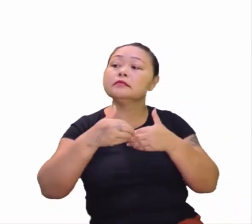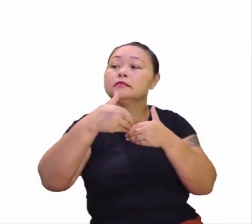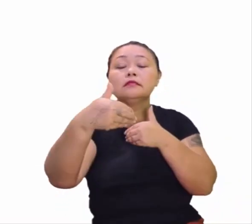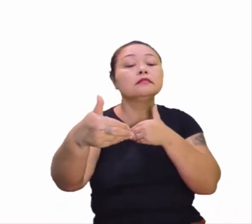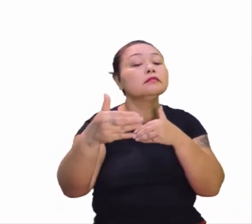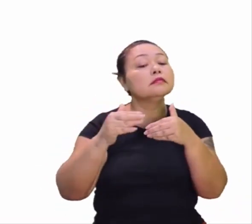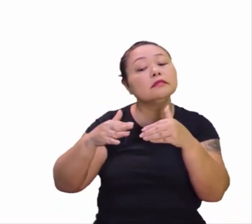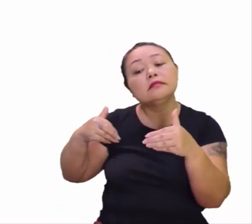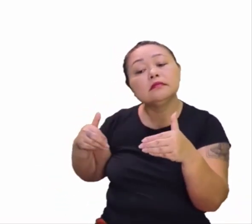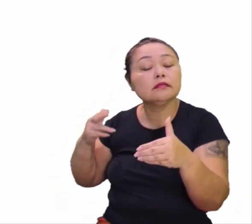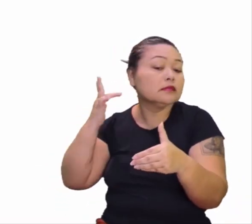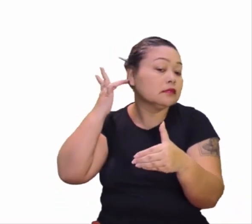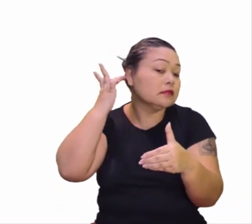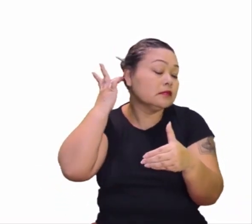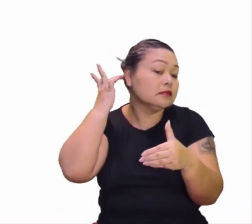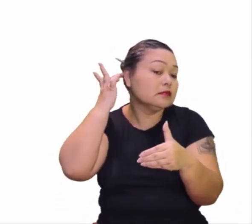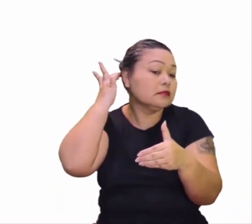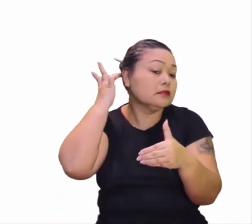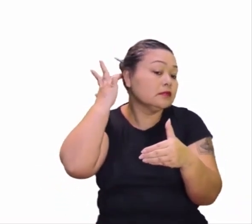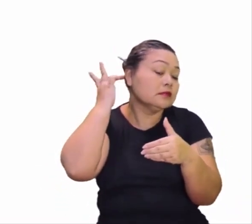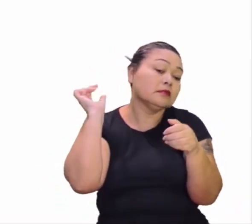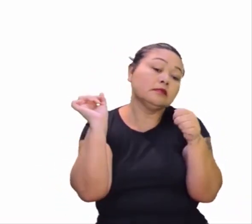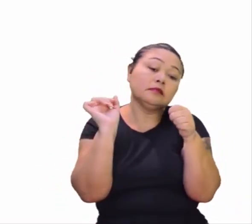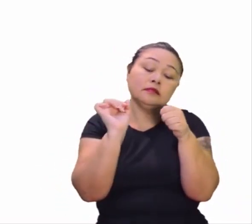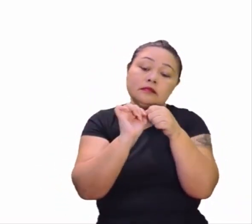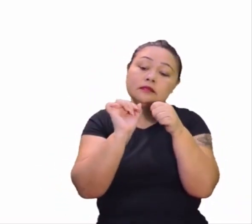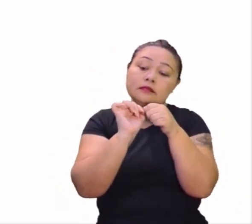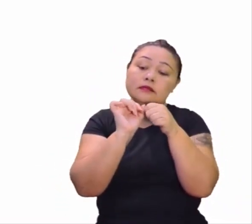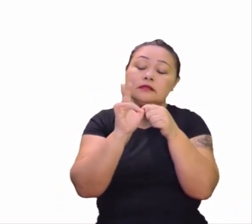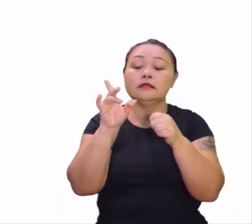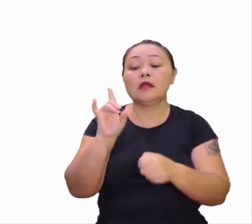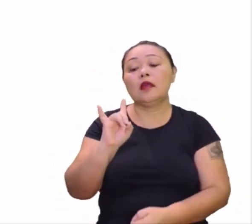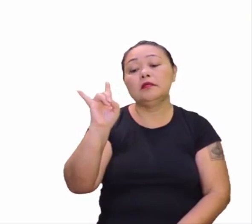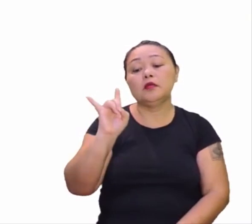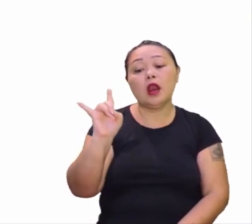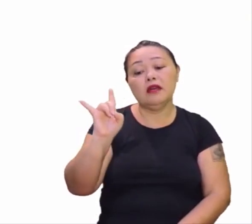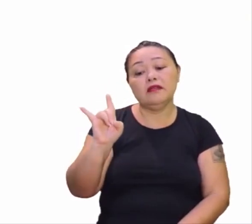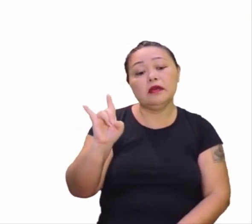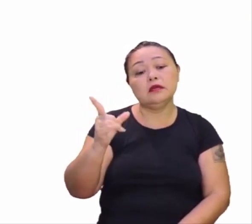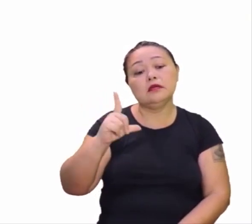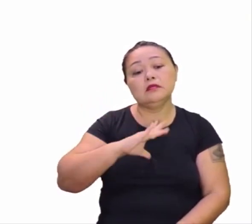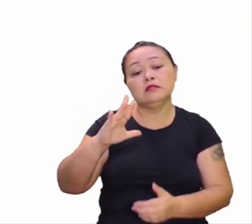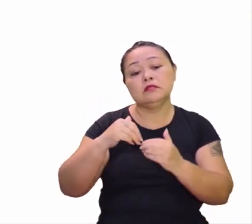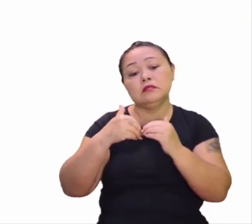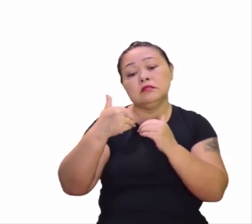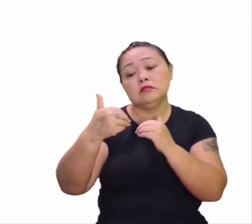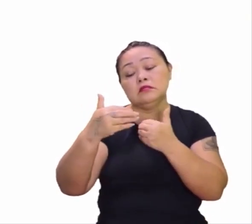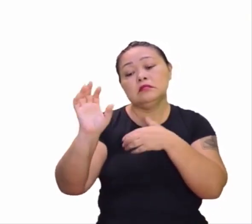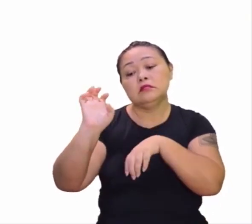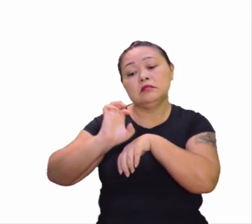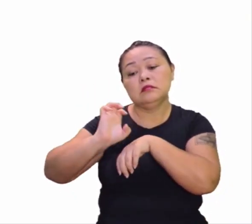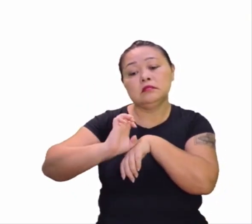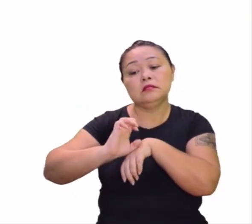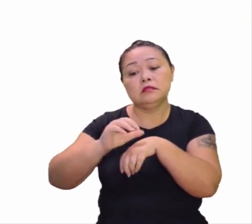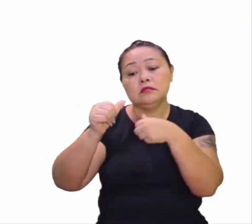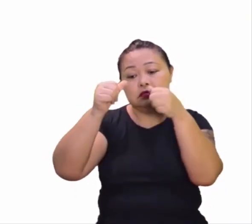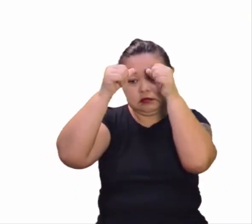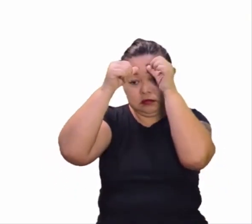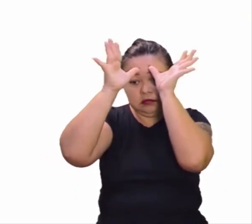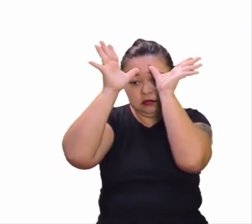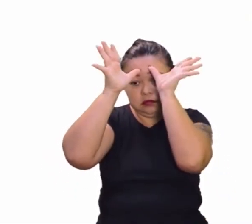Fronteira. Como que é a fronteira de Rondônia, professor? Faz fronteira com a Bolívia e divisa com os estados do